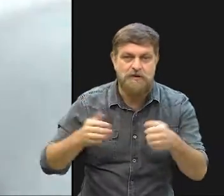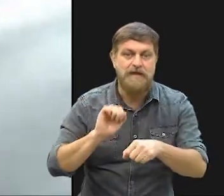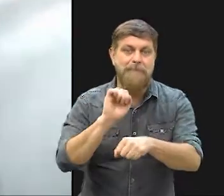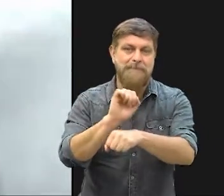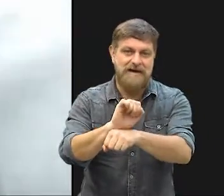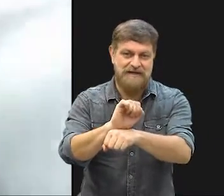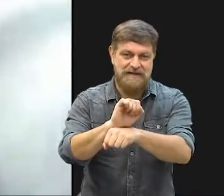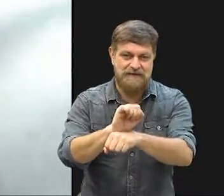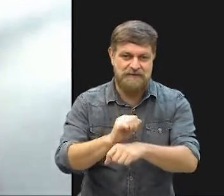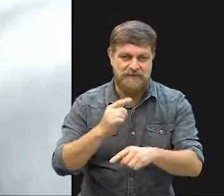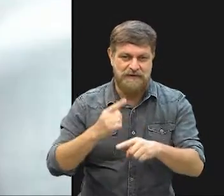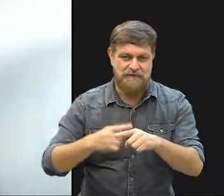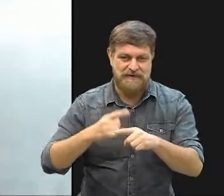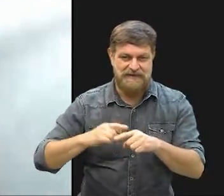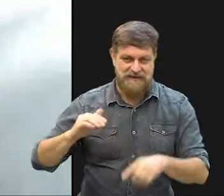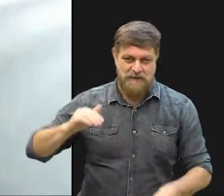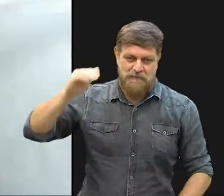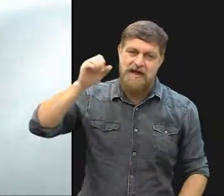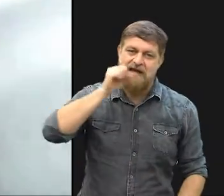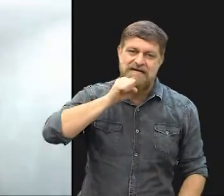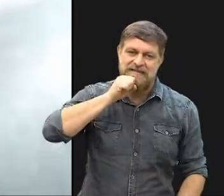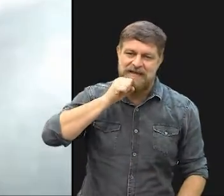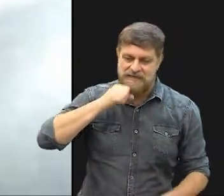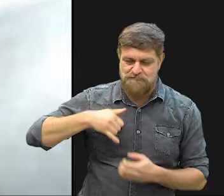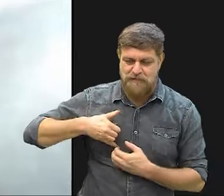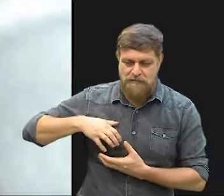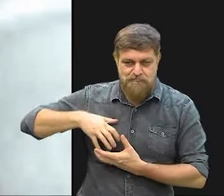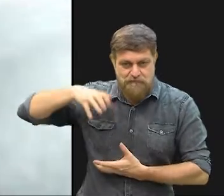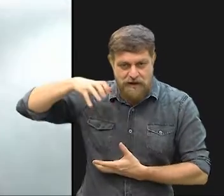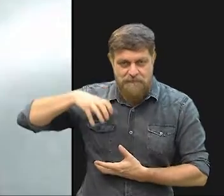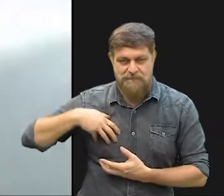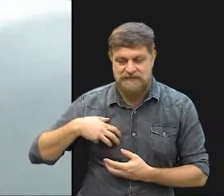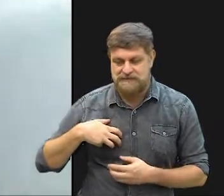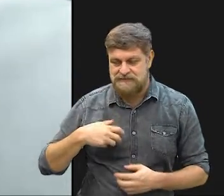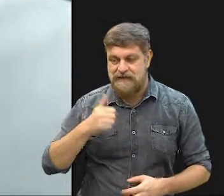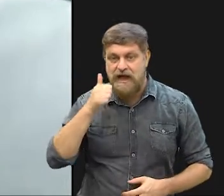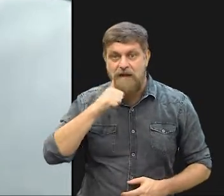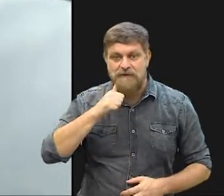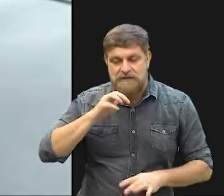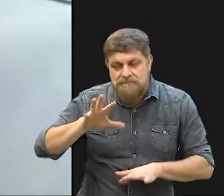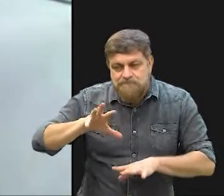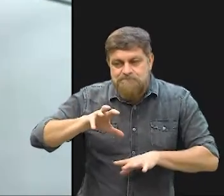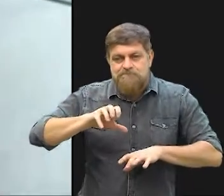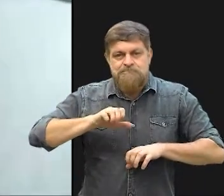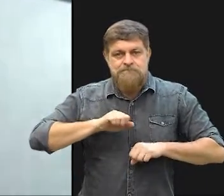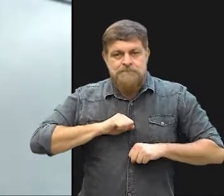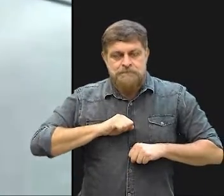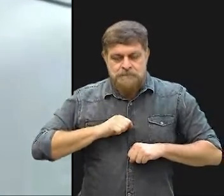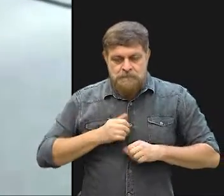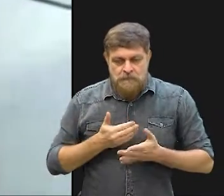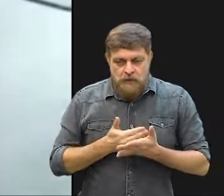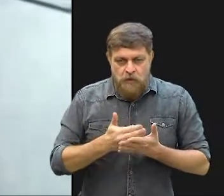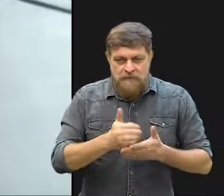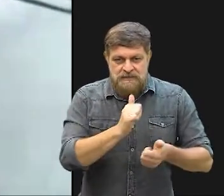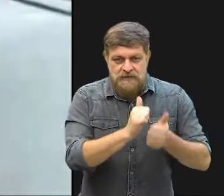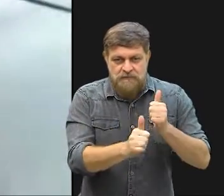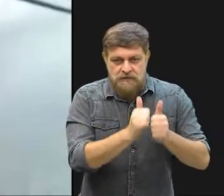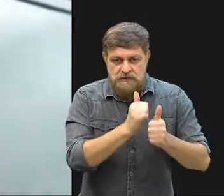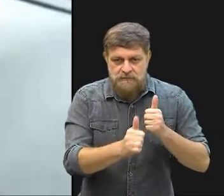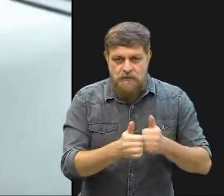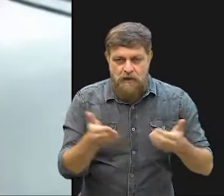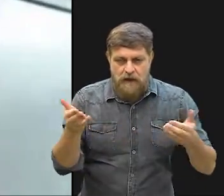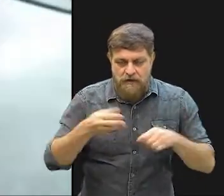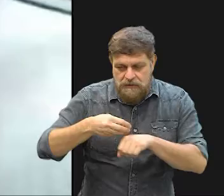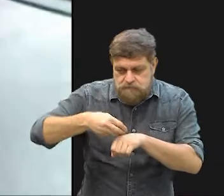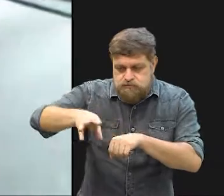né? Um pouquinho mais velhas, né? Mas inspirou muitas meninas a estar ingressando. E é bacana hoje estar